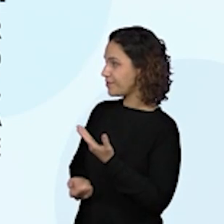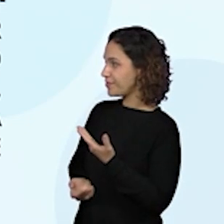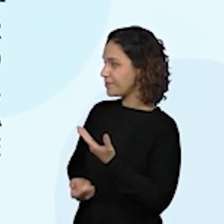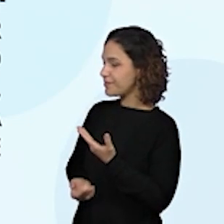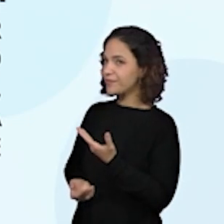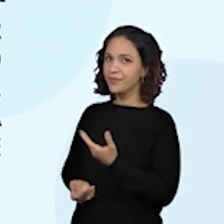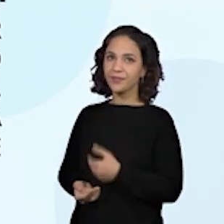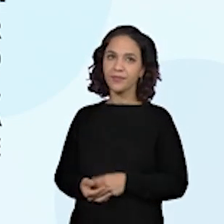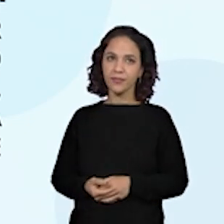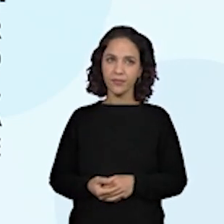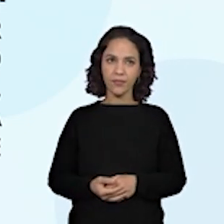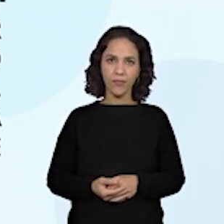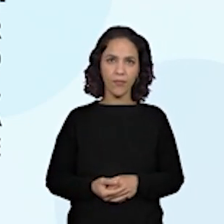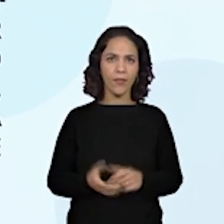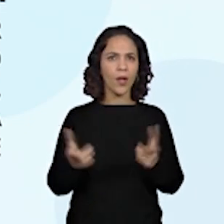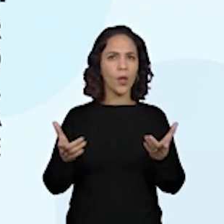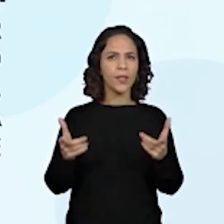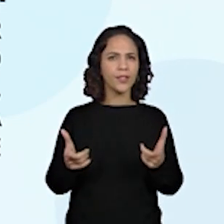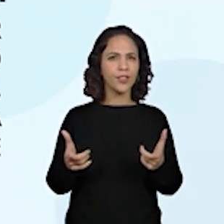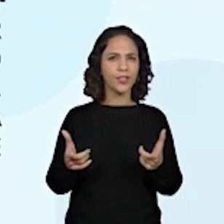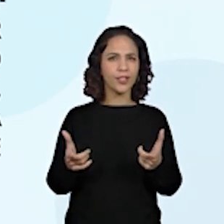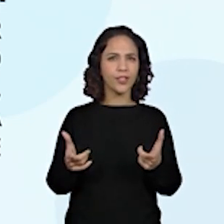Vou marcar onde estamos.